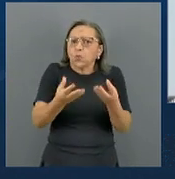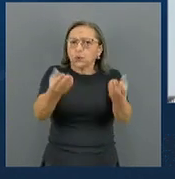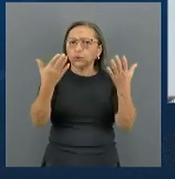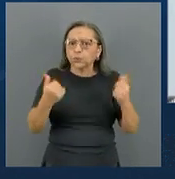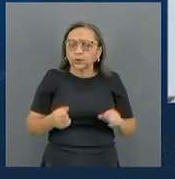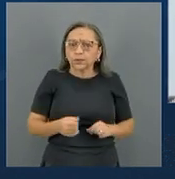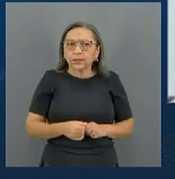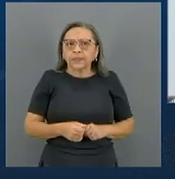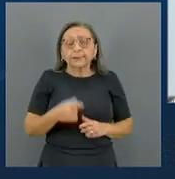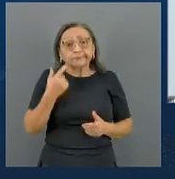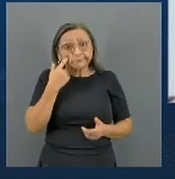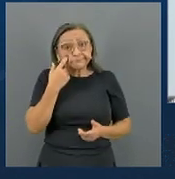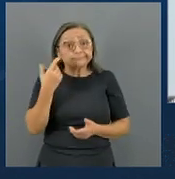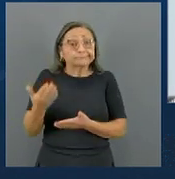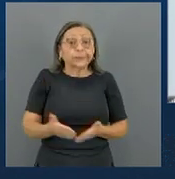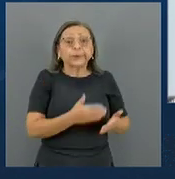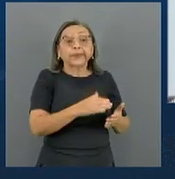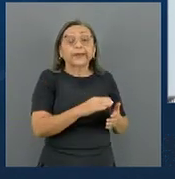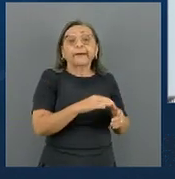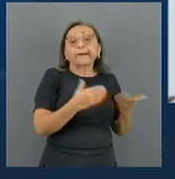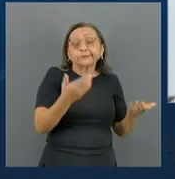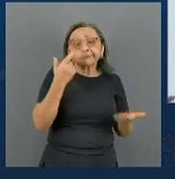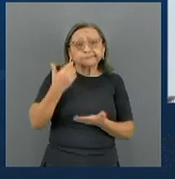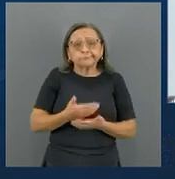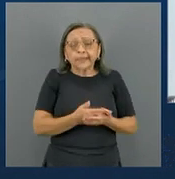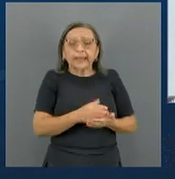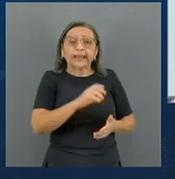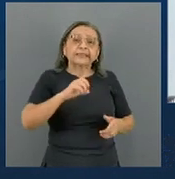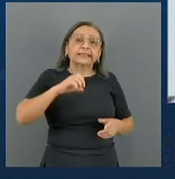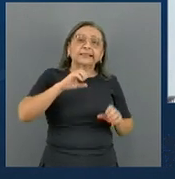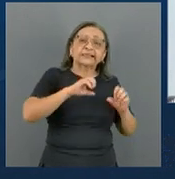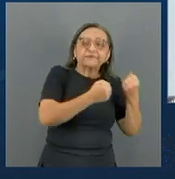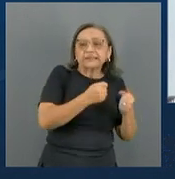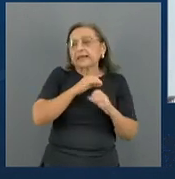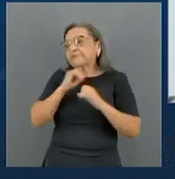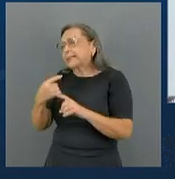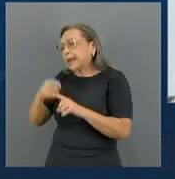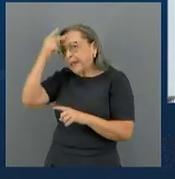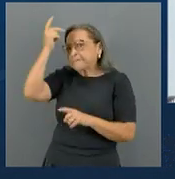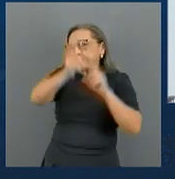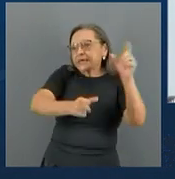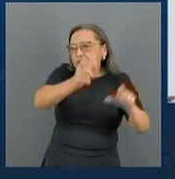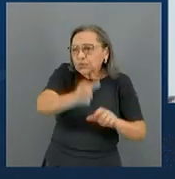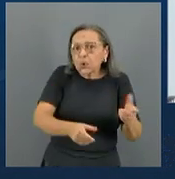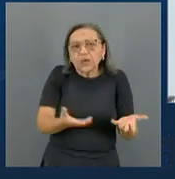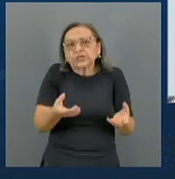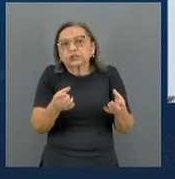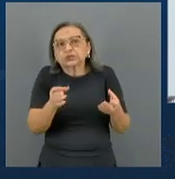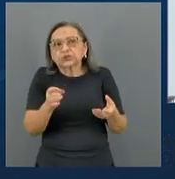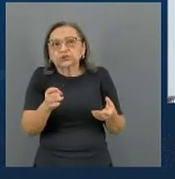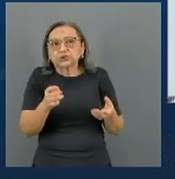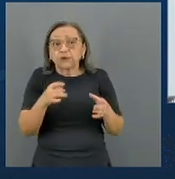e que a tese defensiva é que as pessoas que foram flagradas transportando esta droga eram apenas